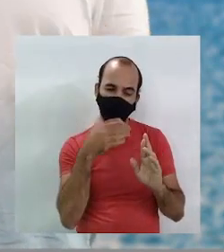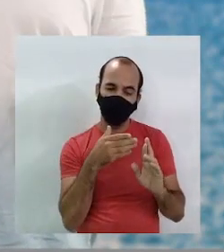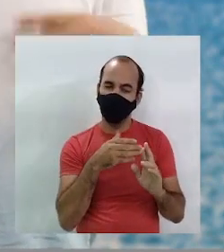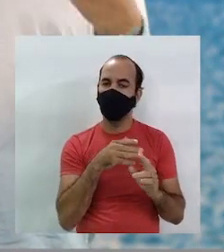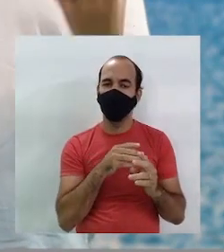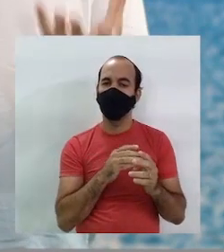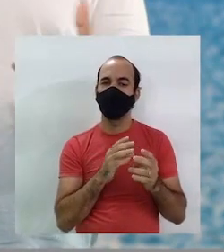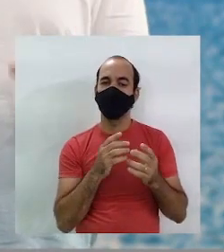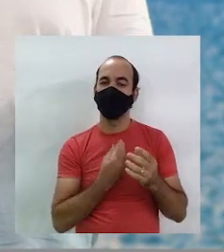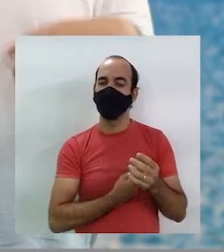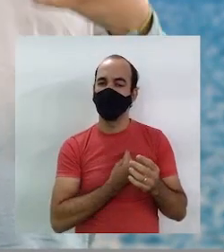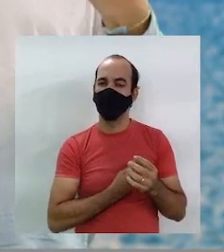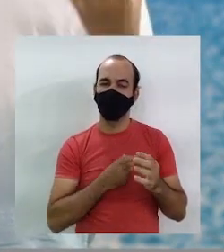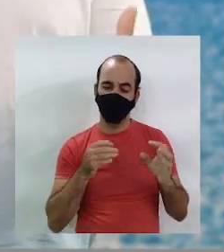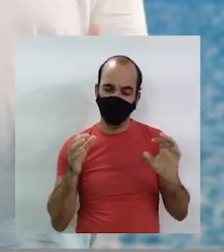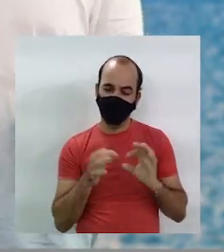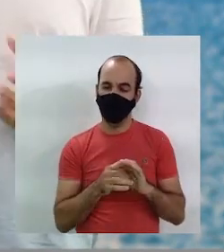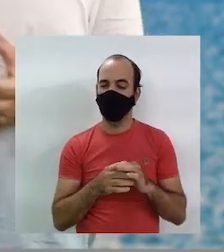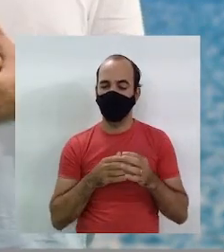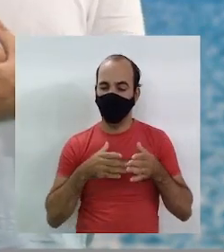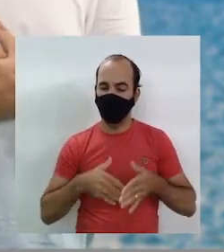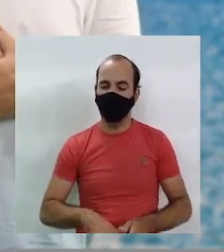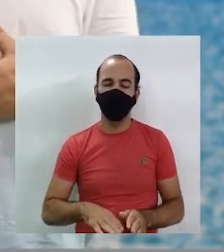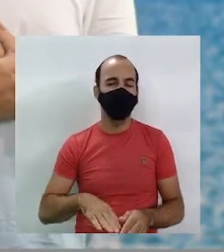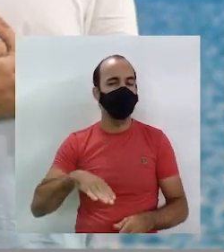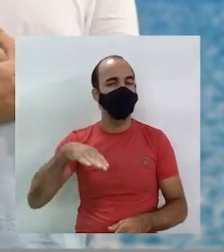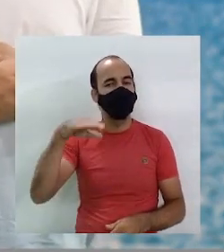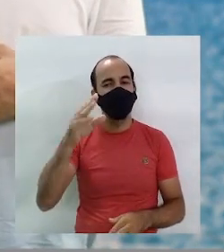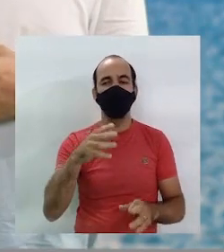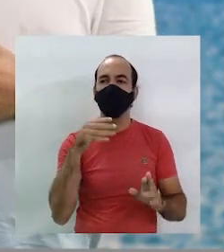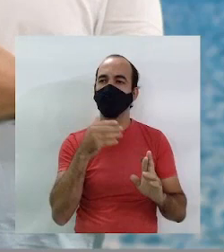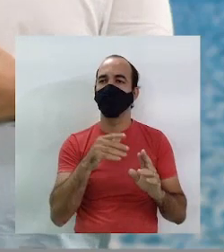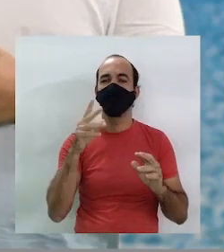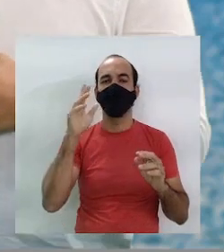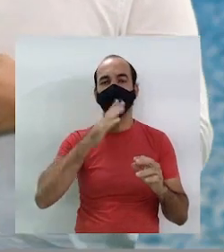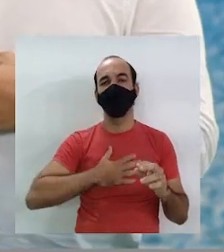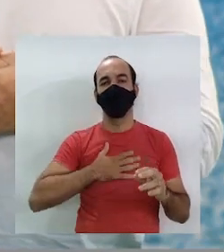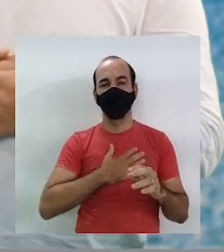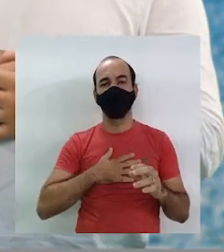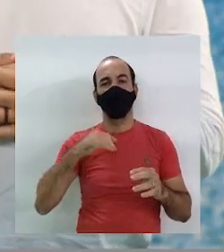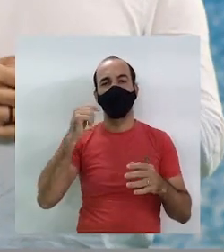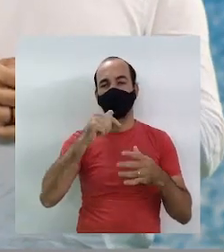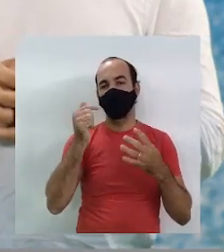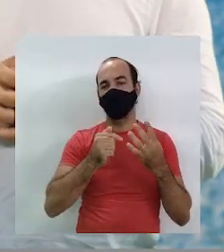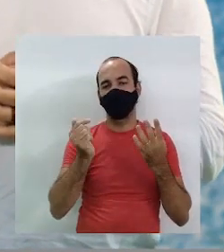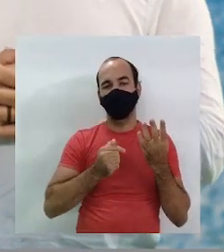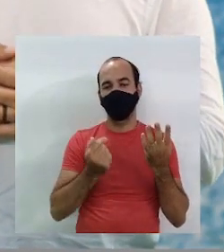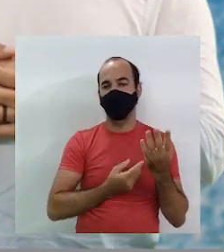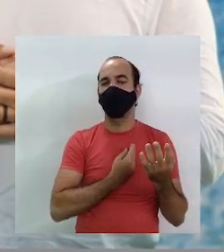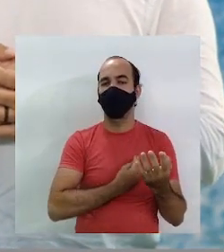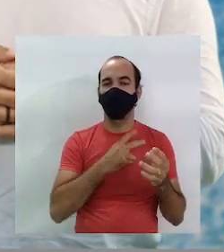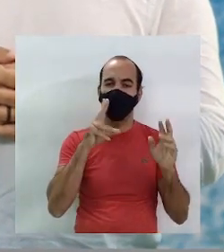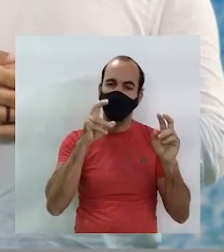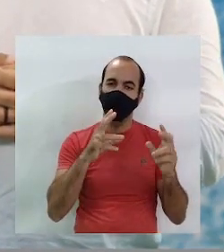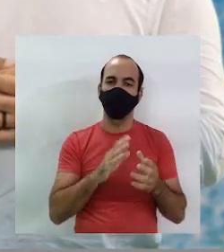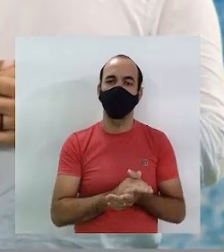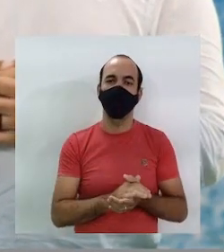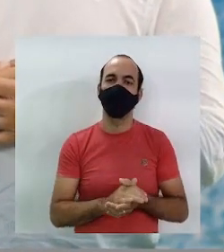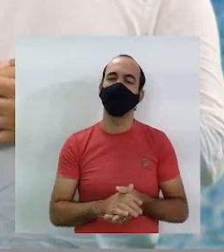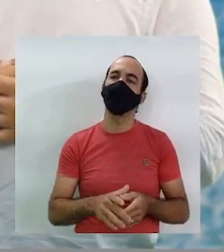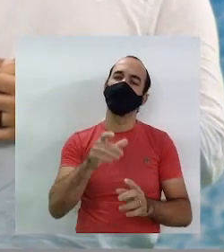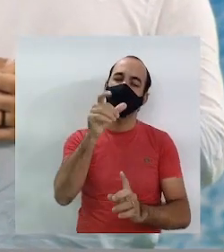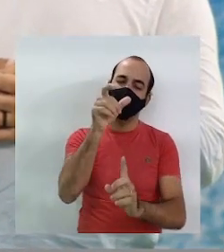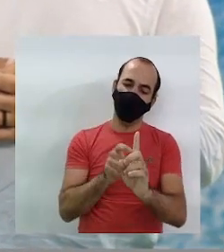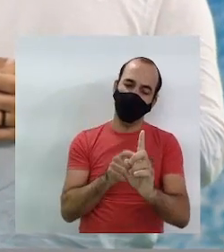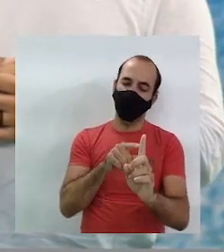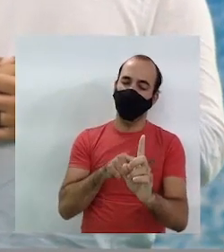questão da vida, do nascimento e tudo mais. Isso é muito interessante, forte. professor. Quando o senhor fala justamente essa questão do Brenan, a questão